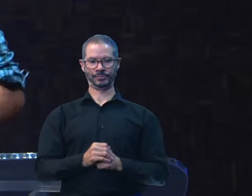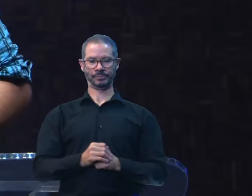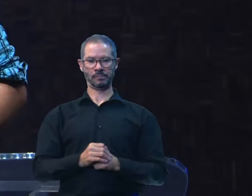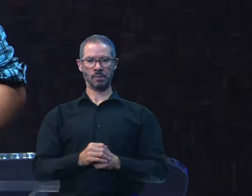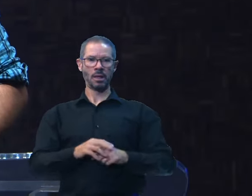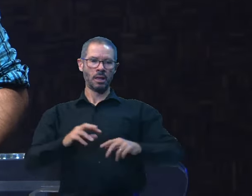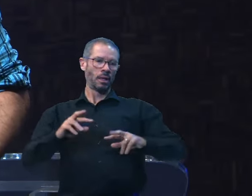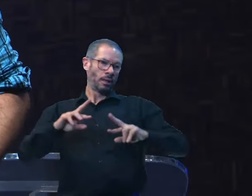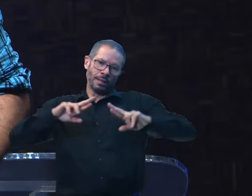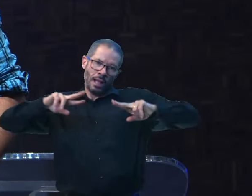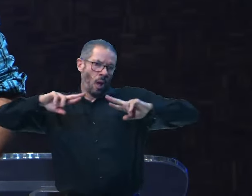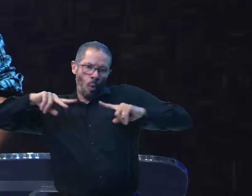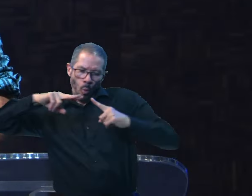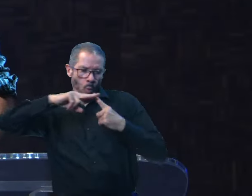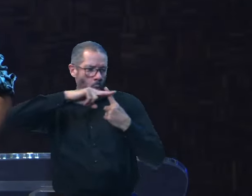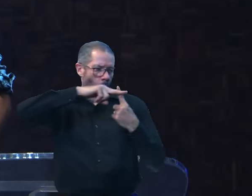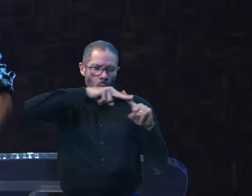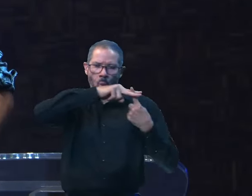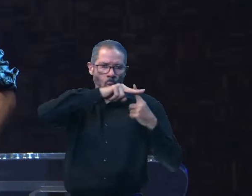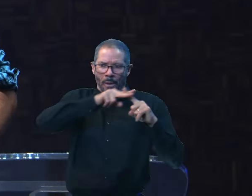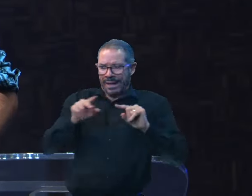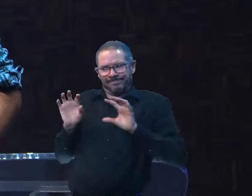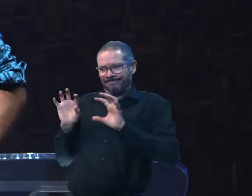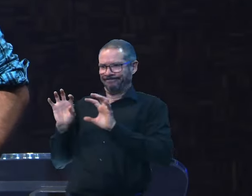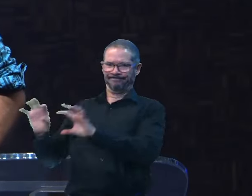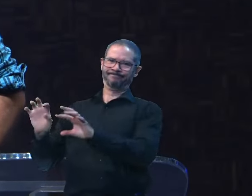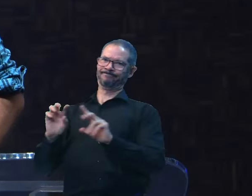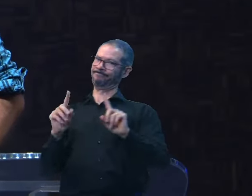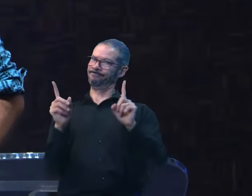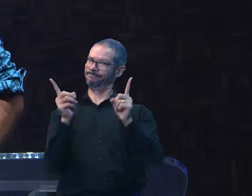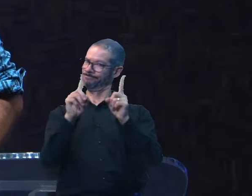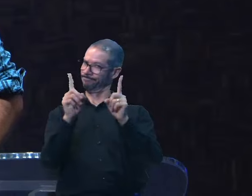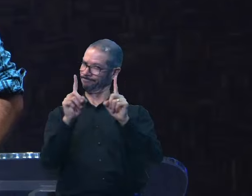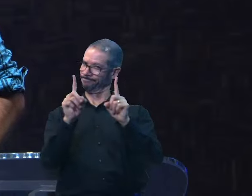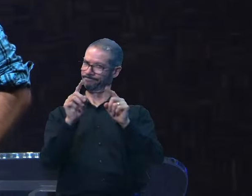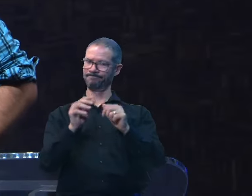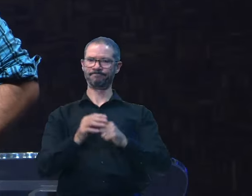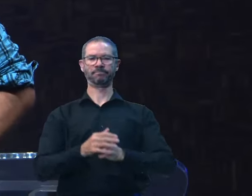Não há justificativa para ferir e machucar.